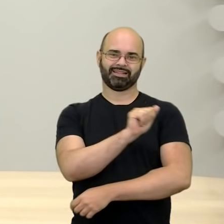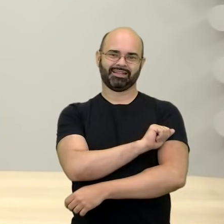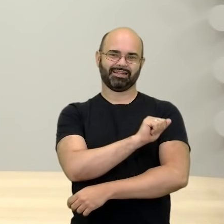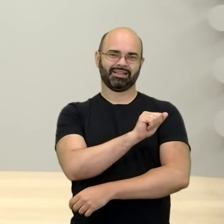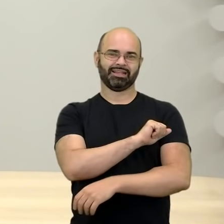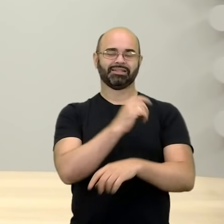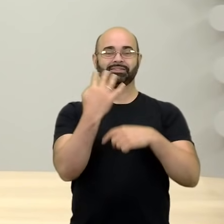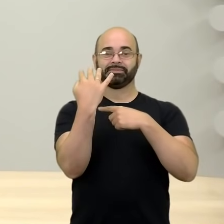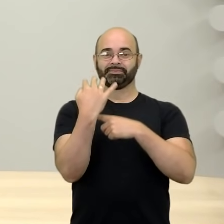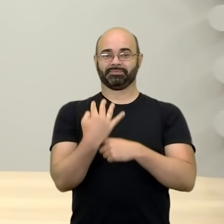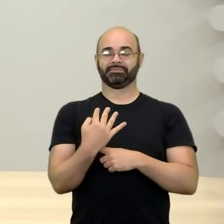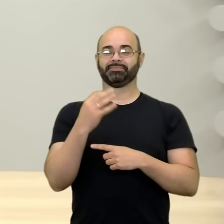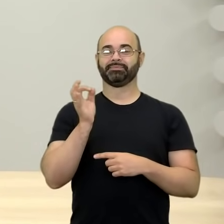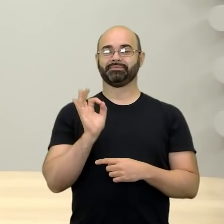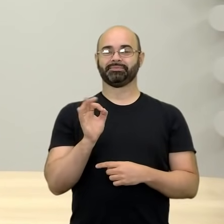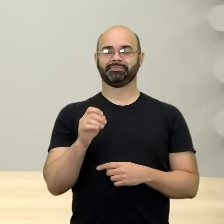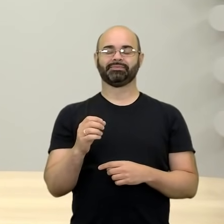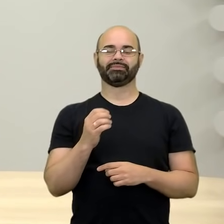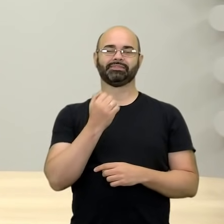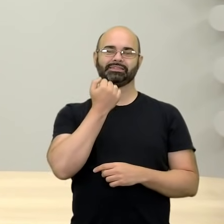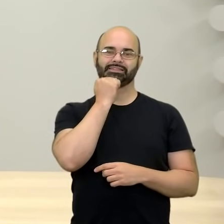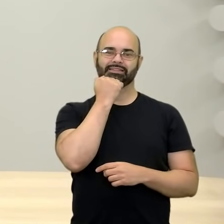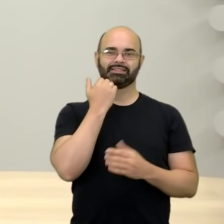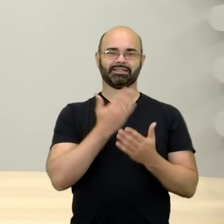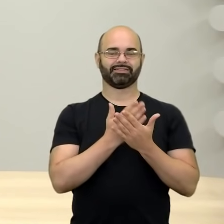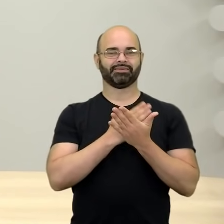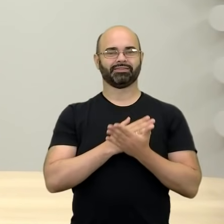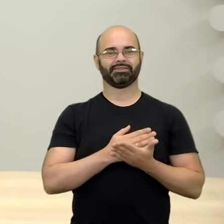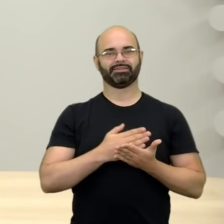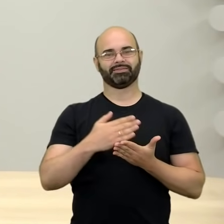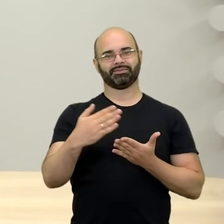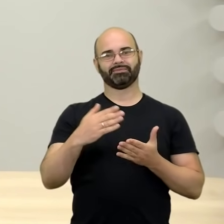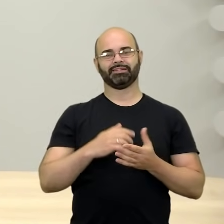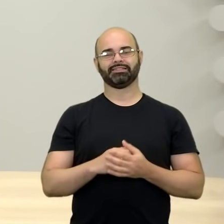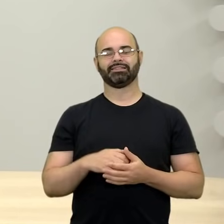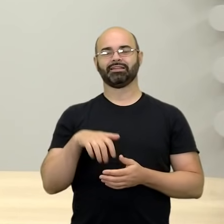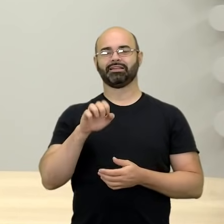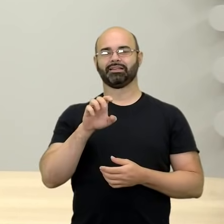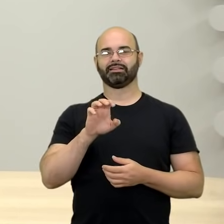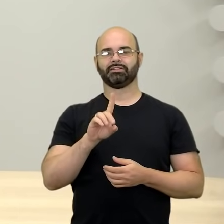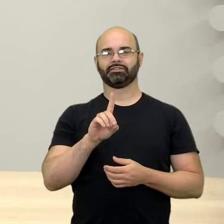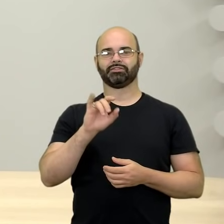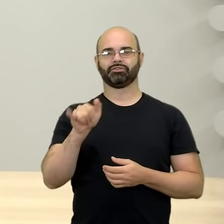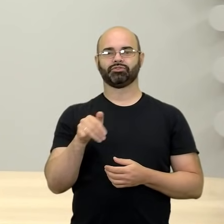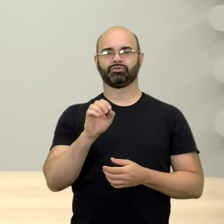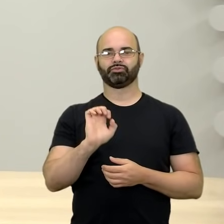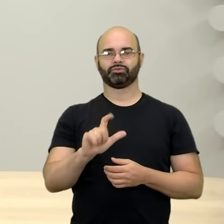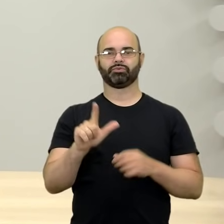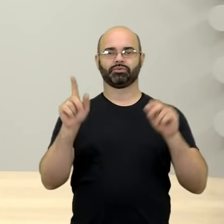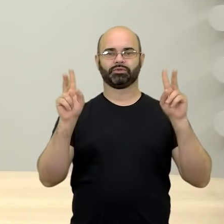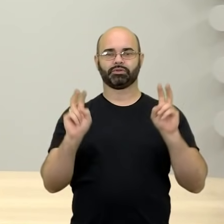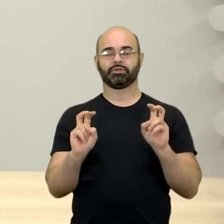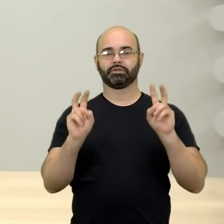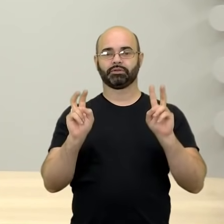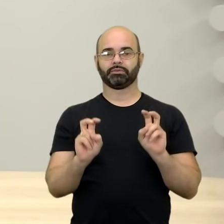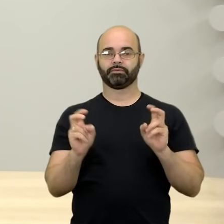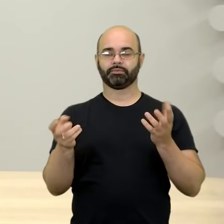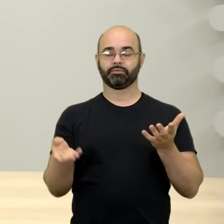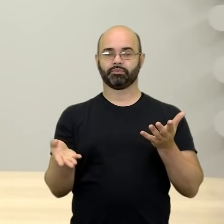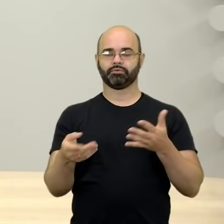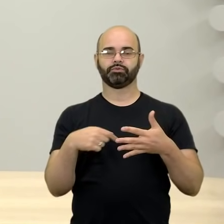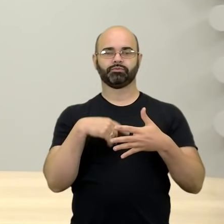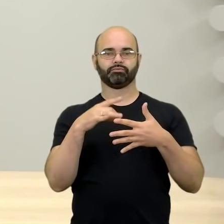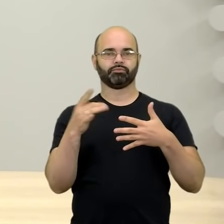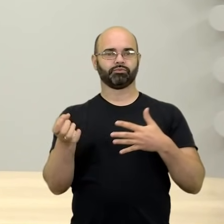nos assistindo aí é isso aí tá começando mais uma aula de ciências aqui professora de Joel vai trazer aí o matemática nova